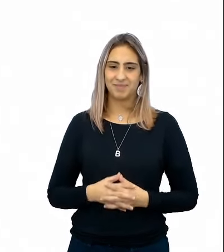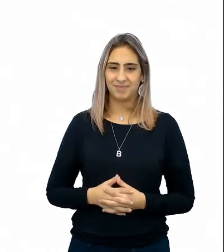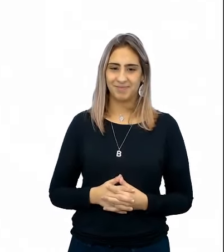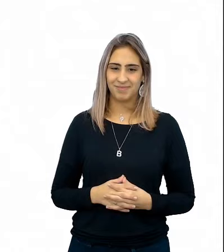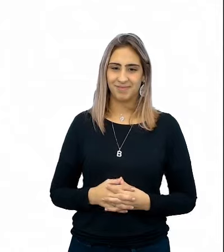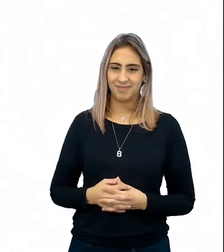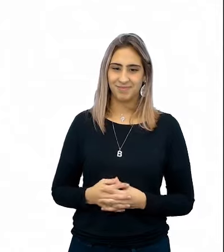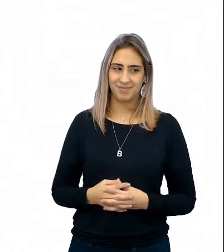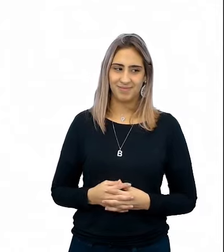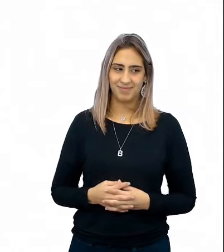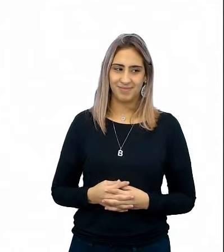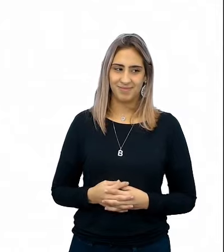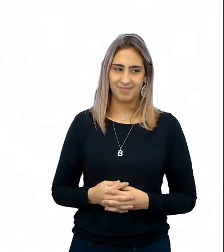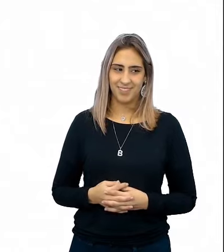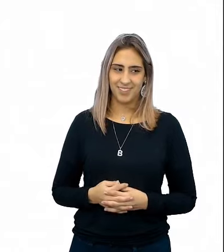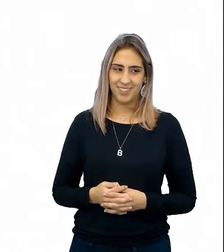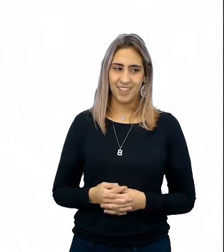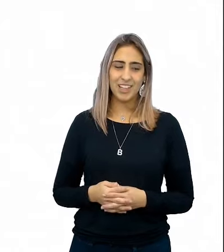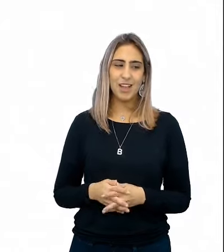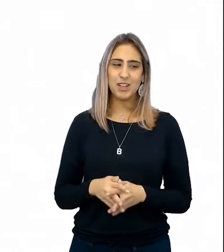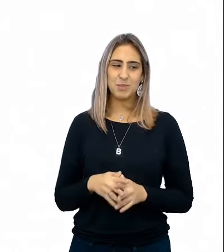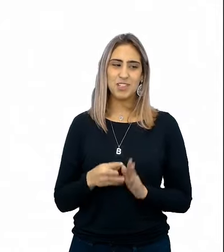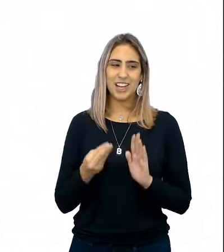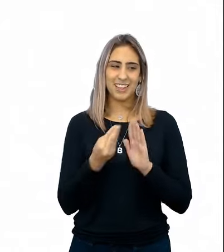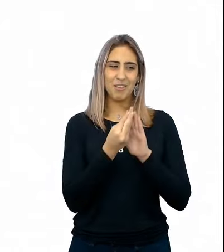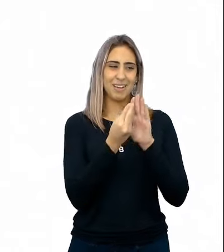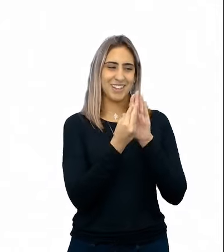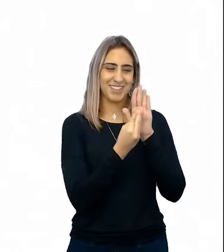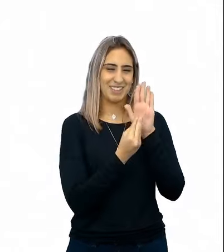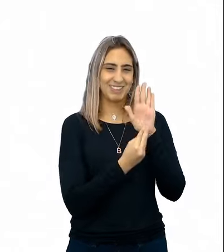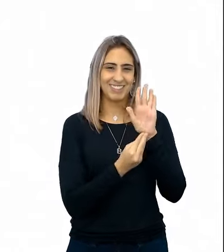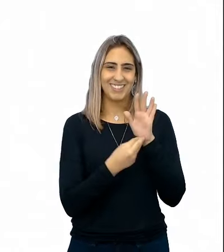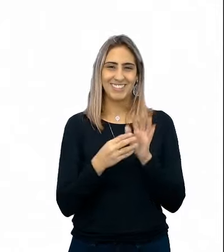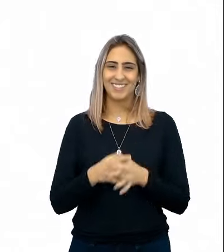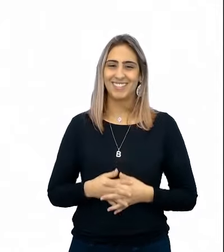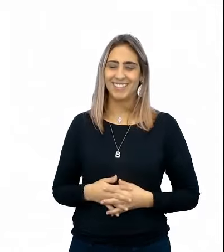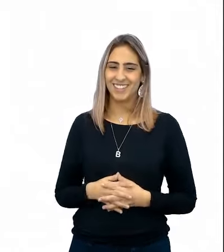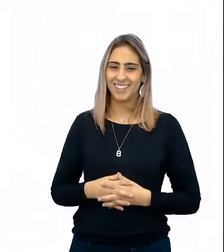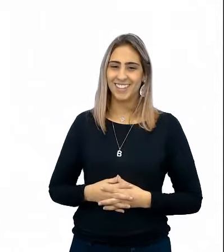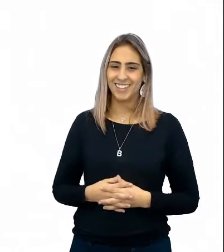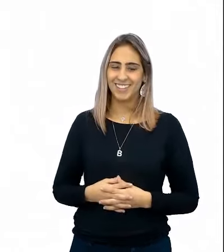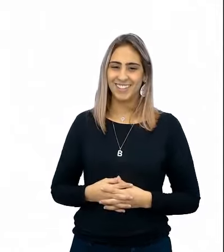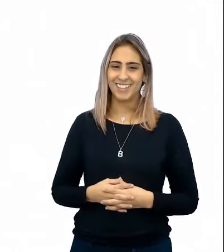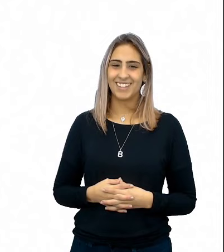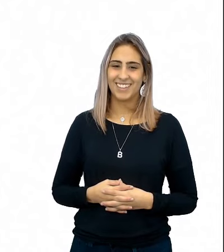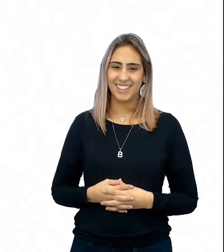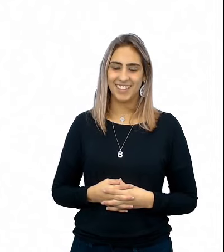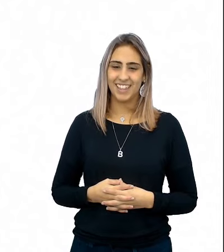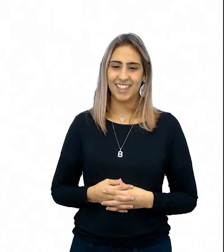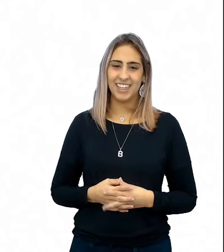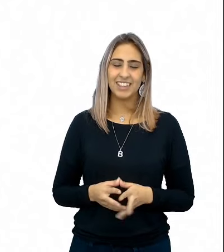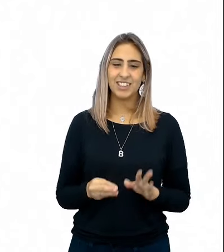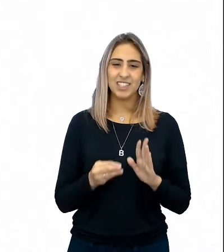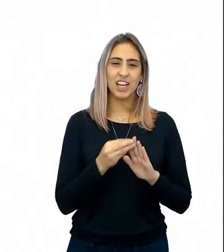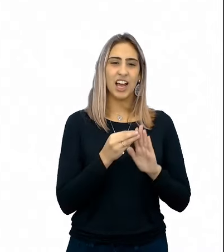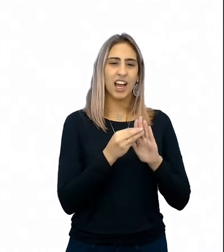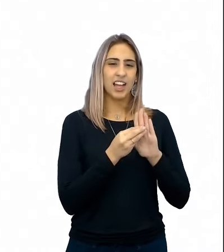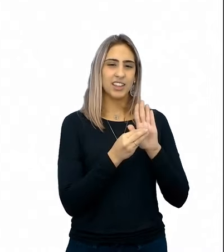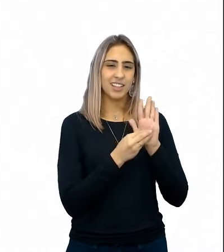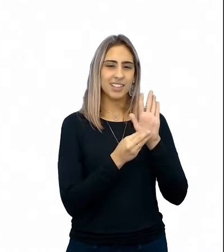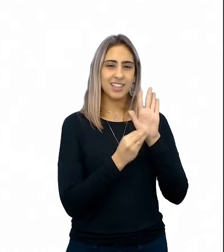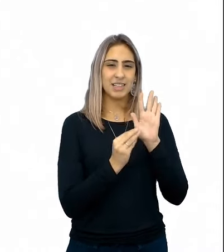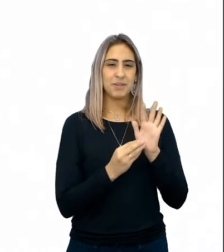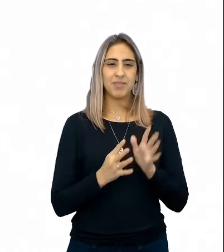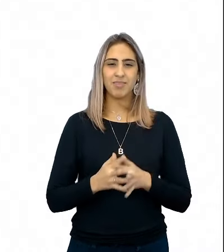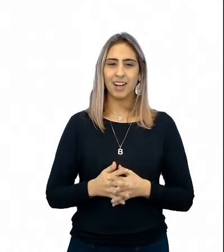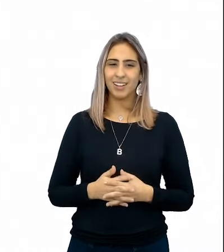Espero que vocês tenham compreendido o quanto que esses itens analisados, tanto da tabela quanto